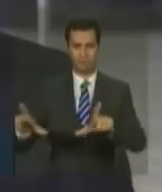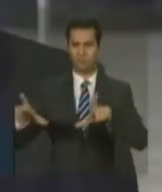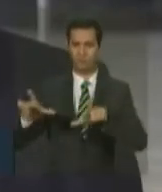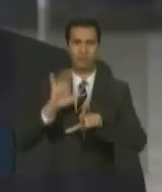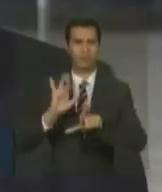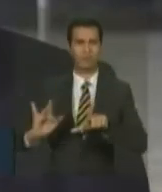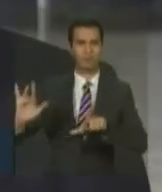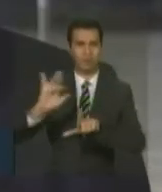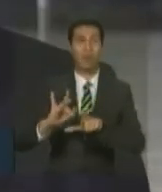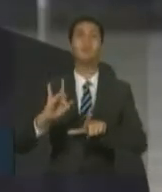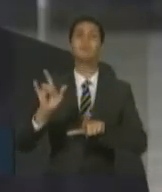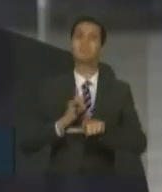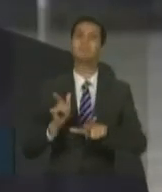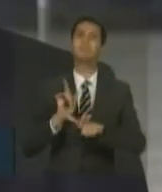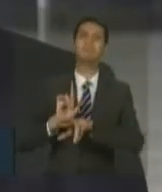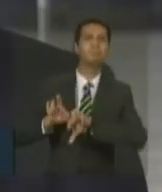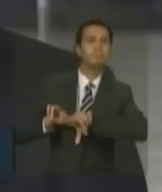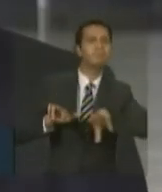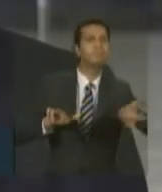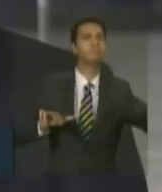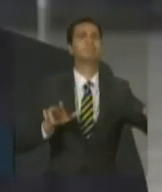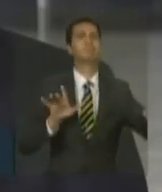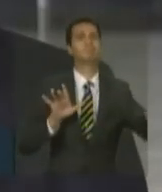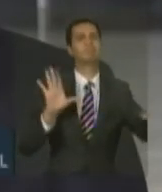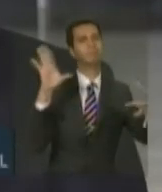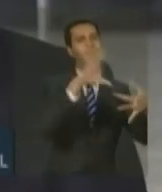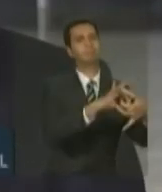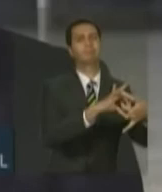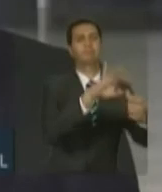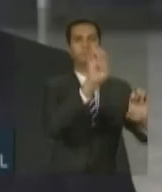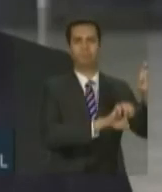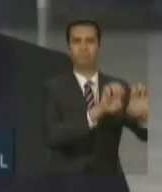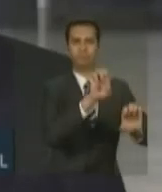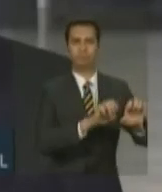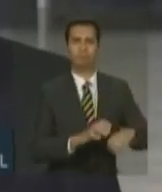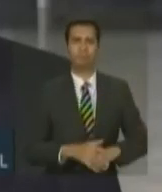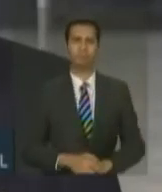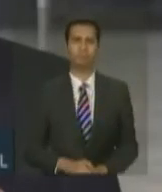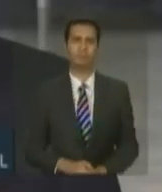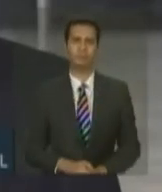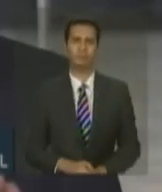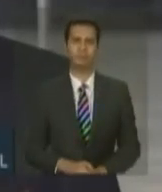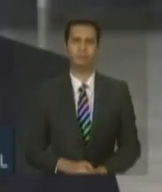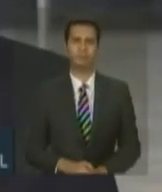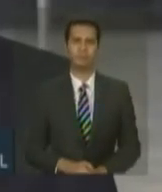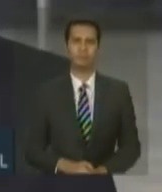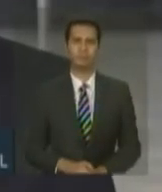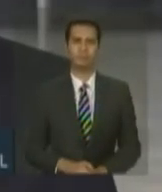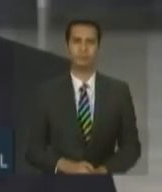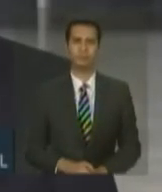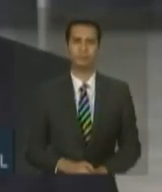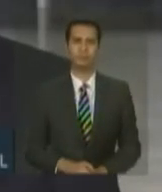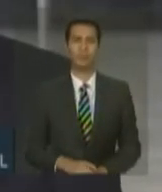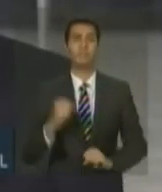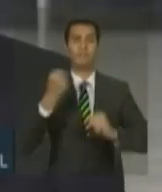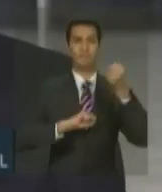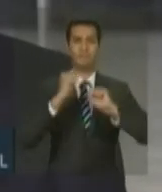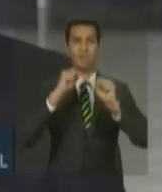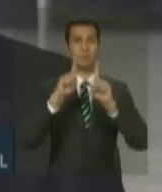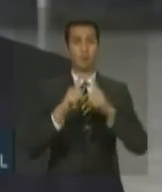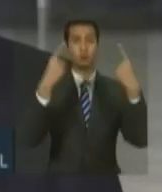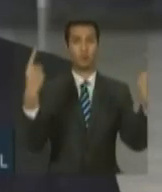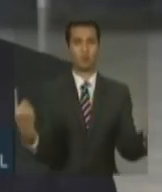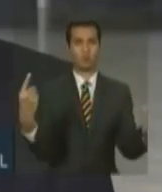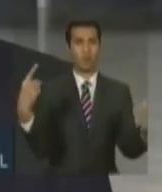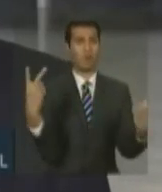Todas as fábricas que o senhor disse, uma é dos displays e a outra é de outros componentes eletrônicos. Não. As duas fábricas são na área de display.